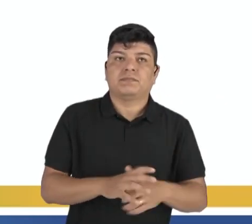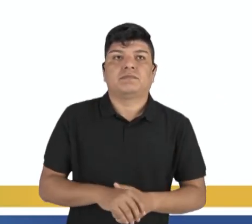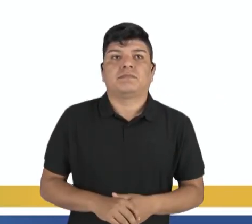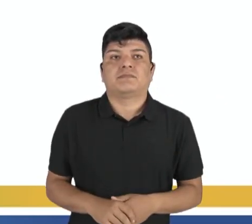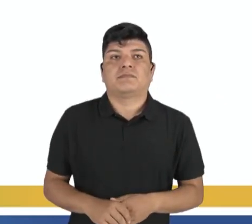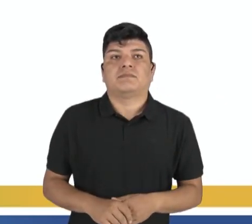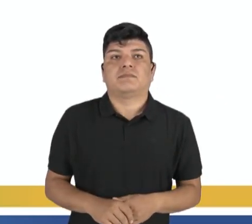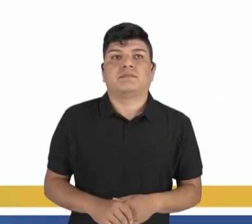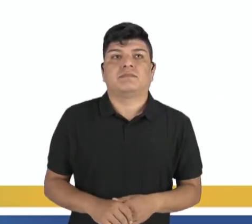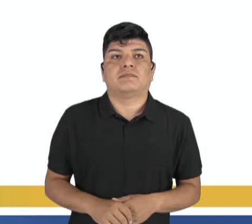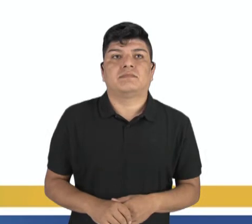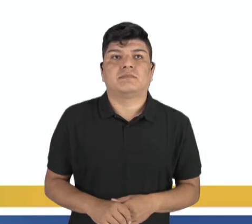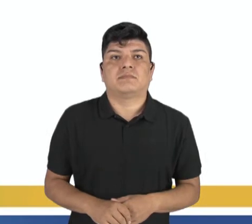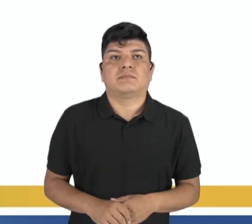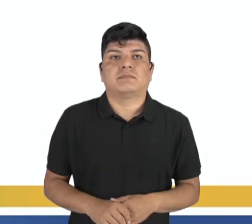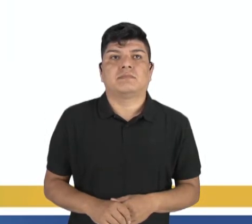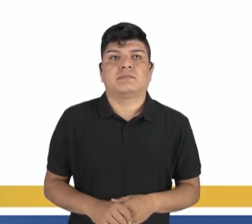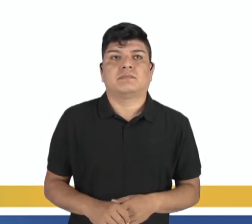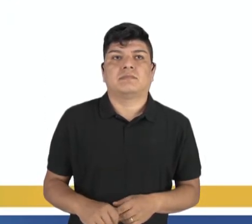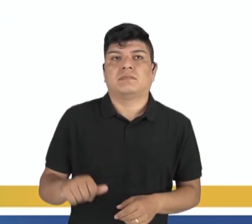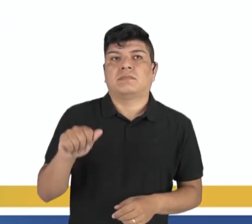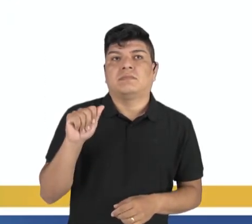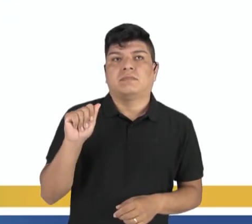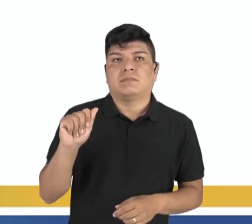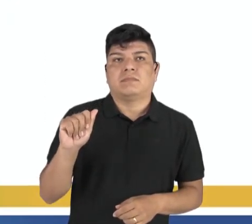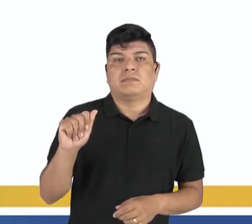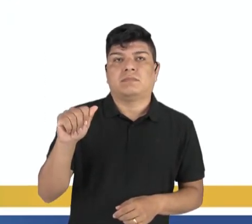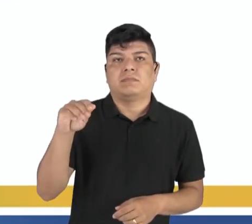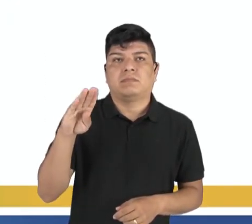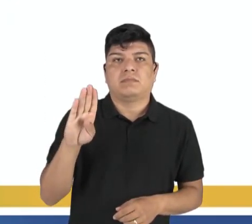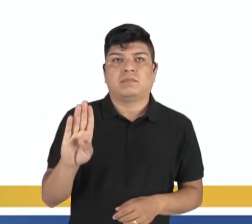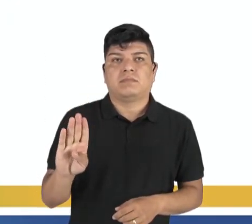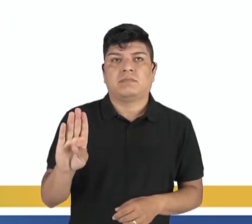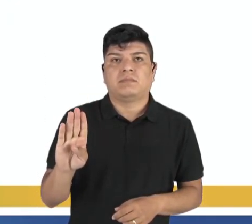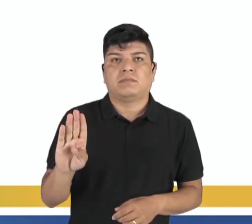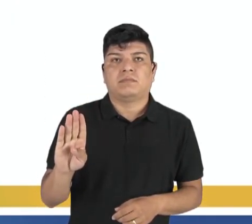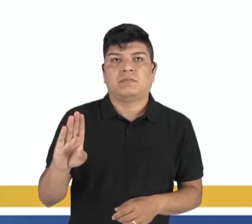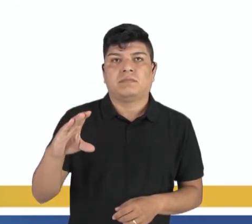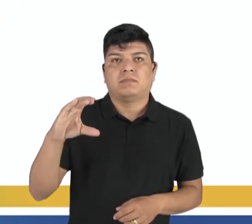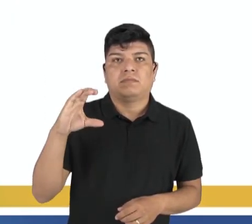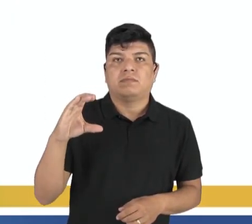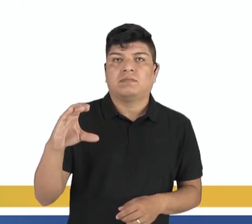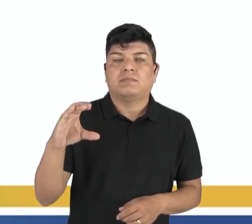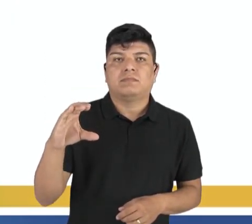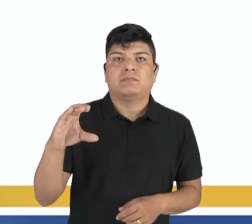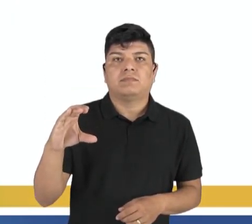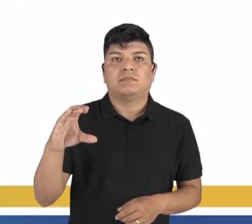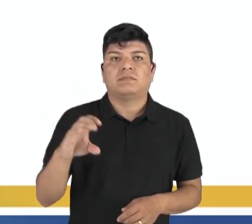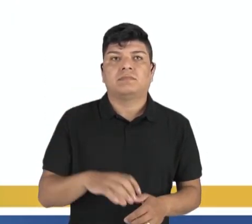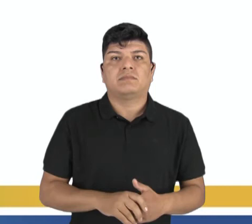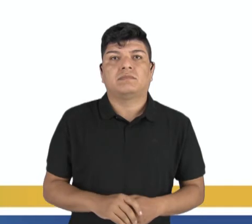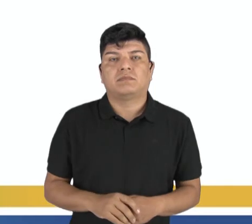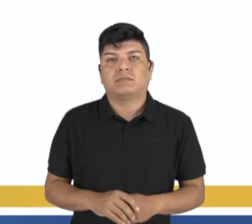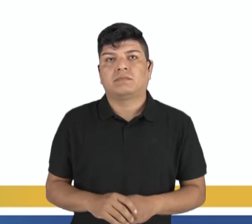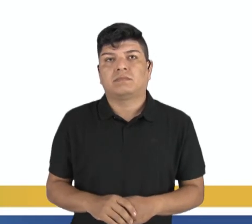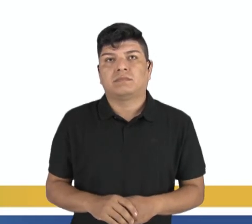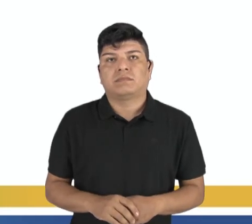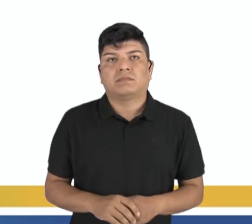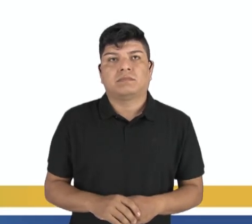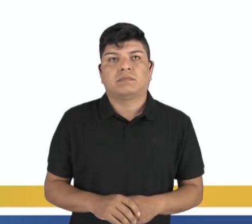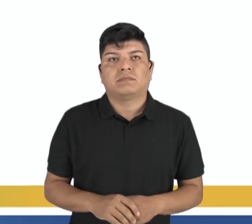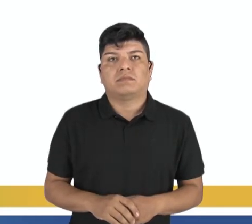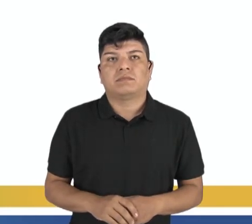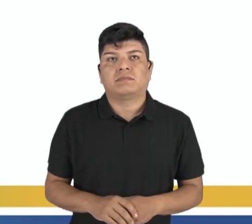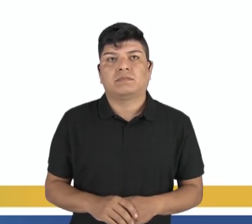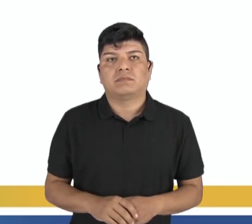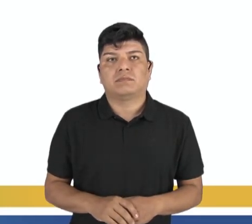aí eu tenho alternativa a alternativa b e alternativa c Oi e